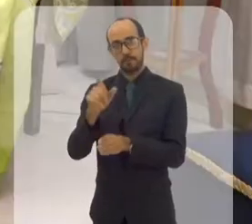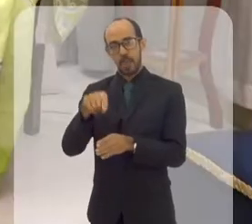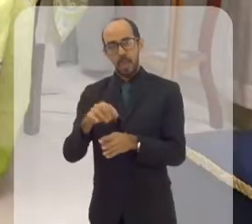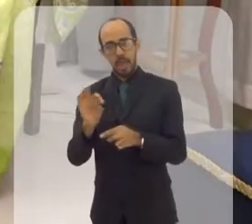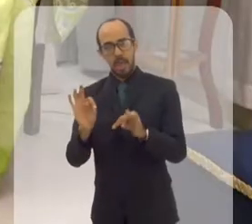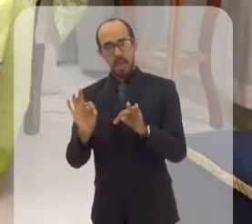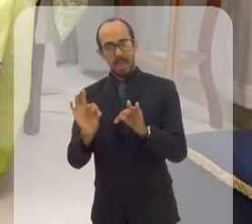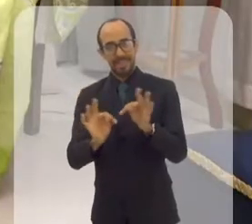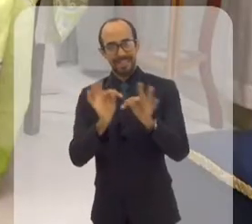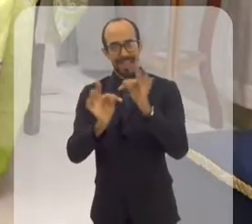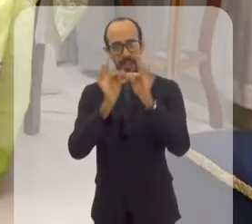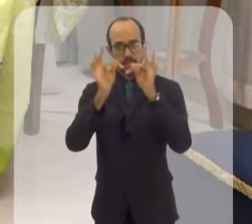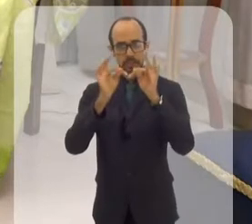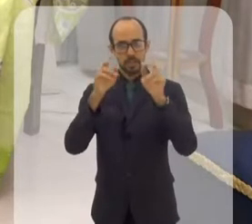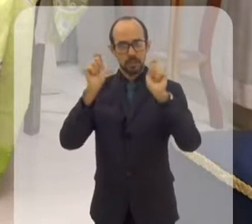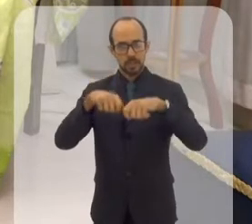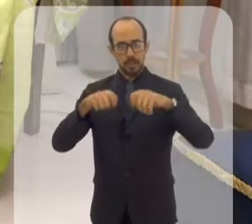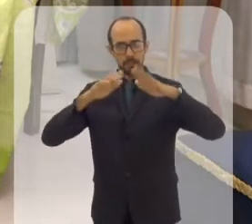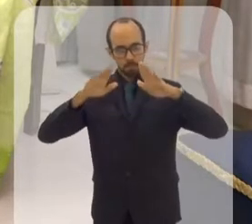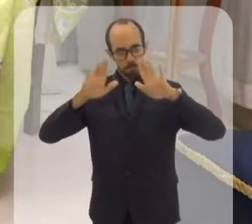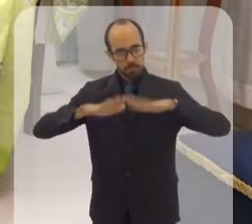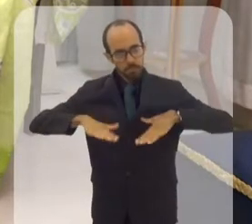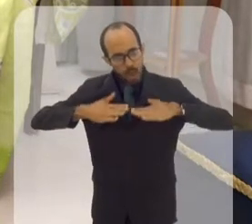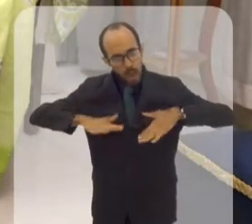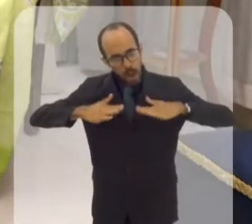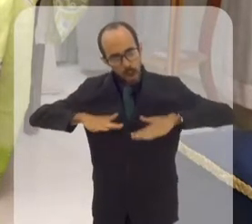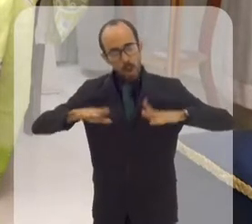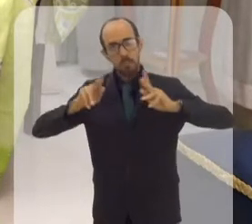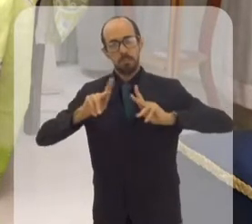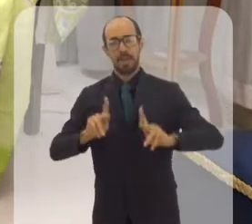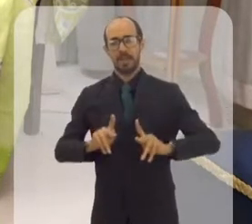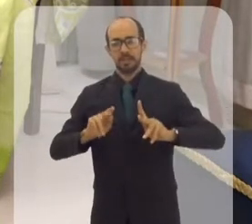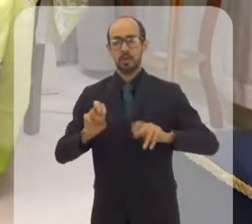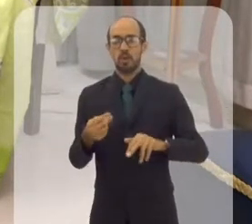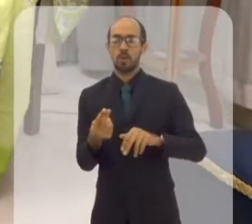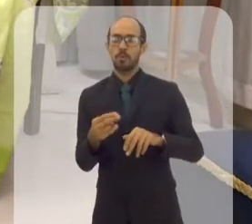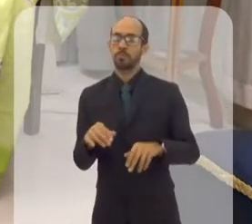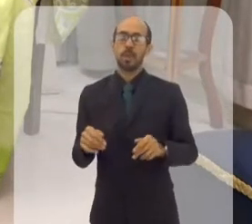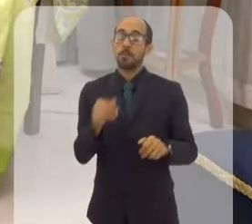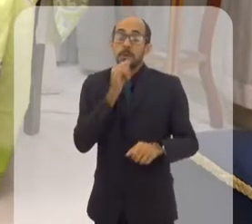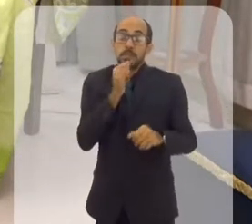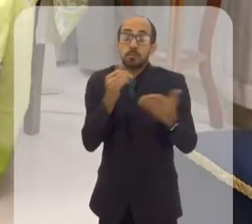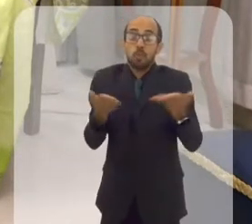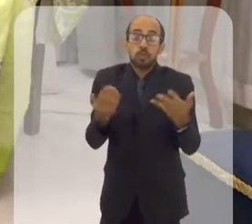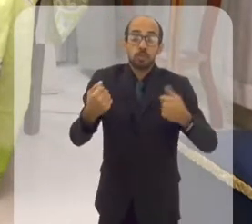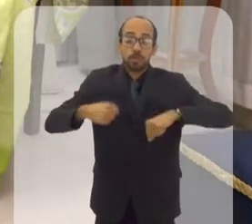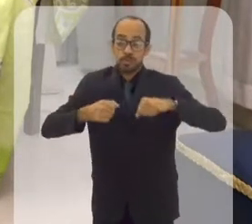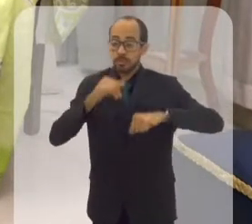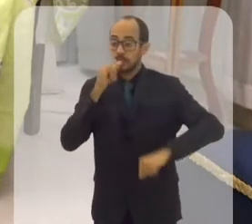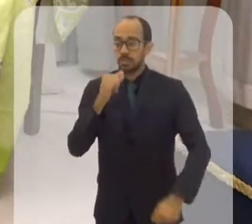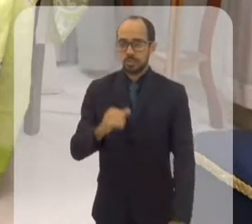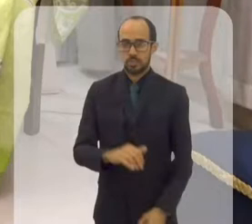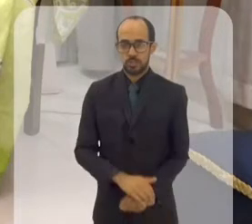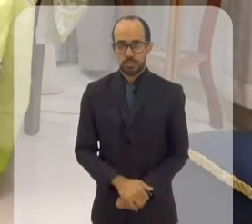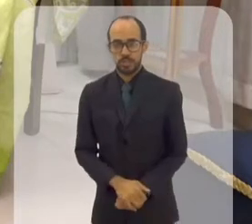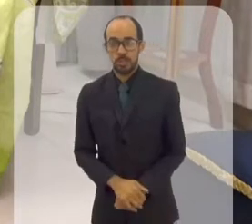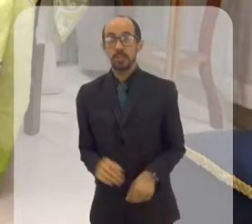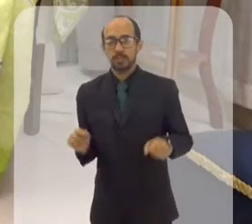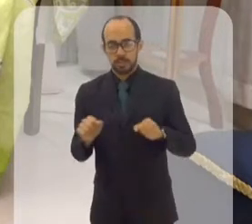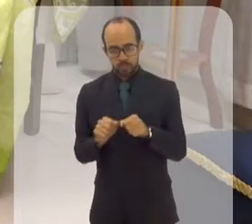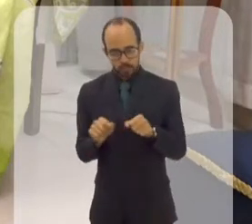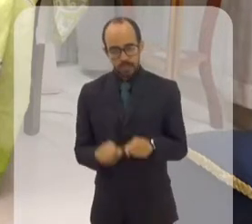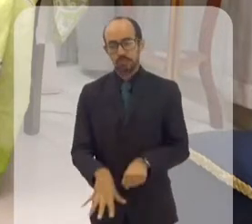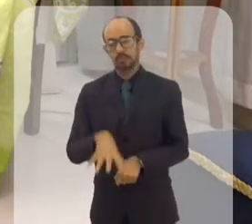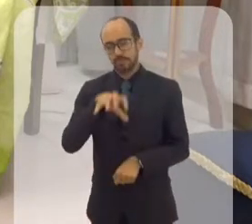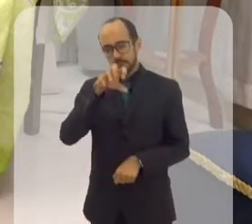respiratórias que você pode acalmar, você pode se acalmar, ou você pode, bom, hoje eu quero me energizar. Aí